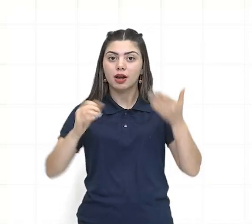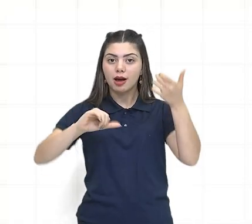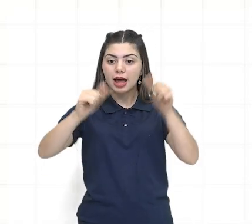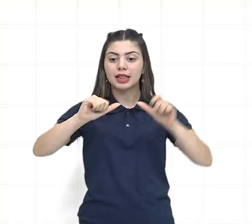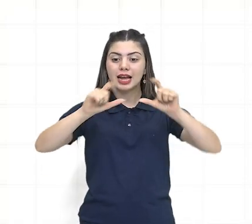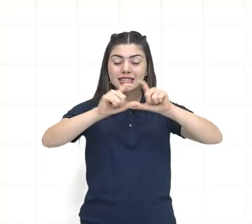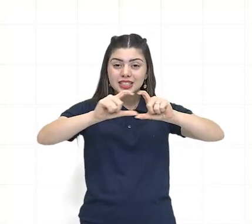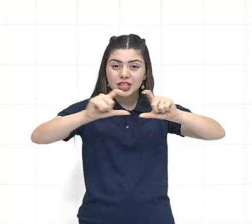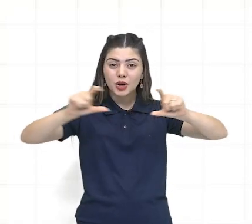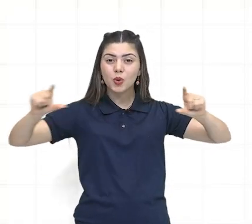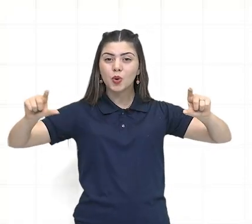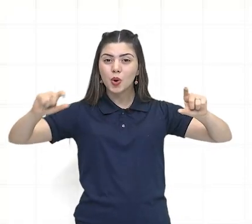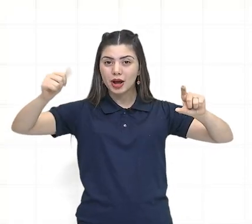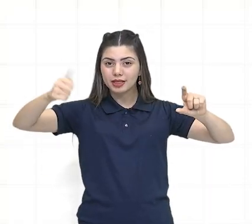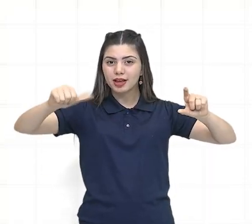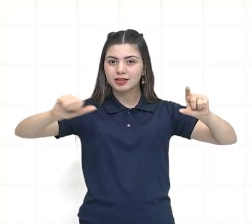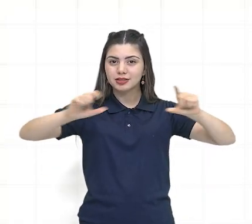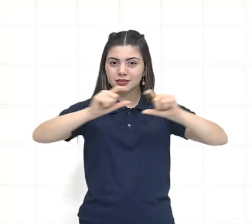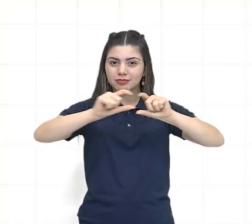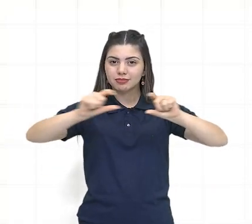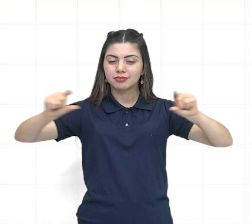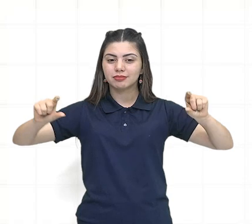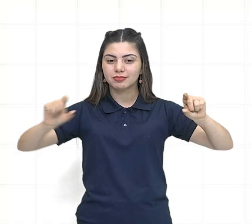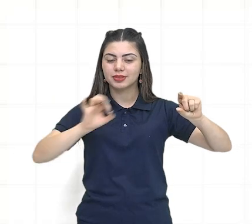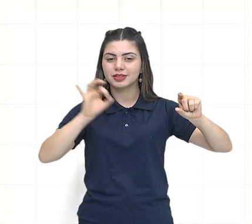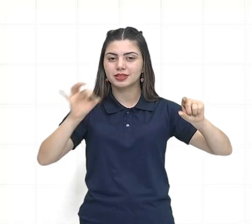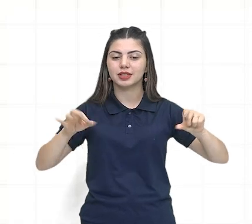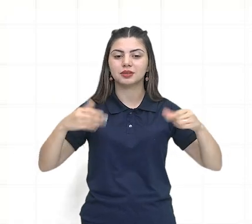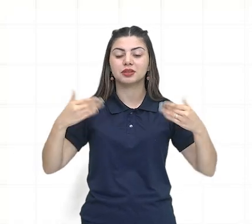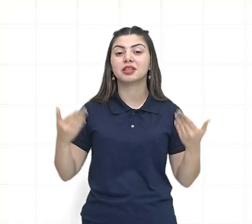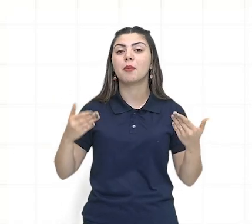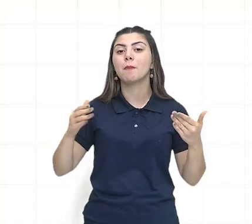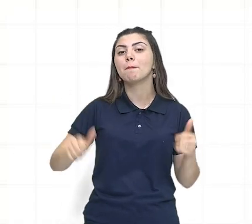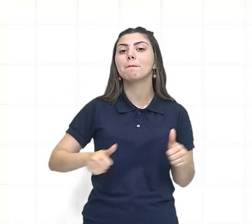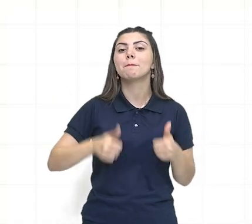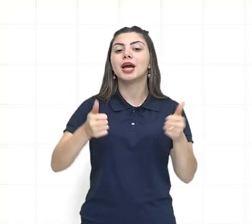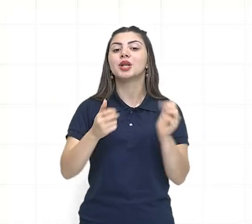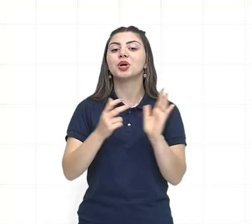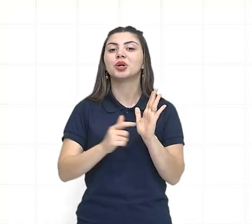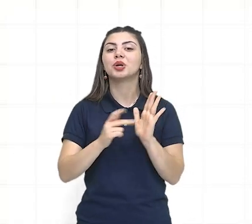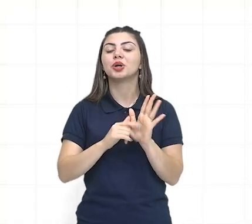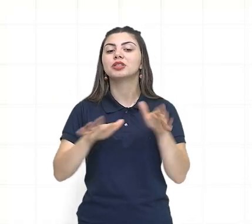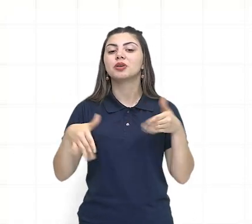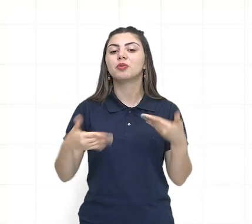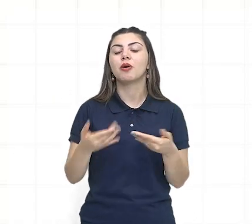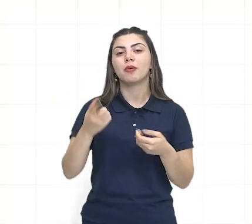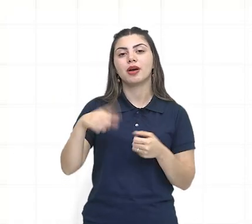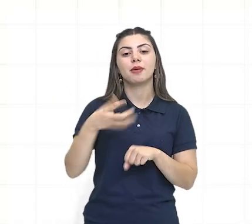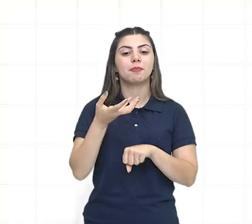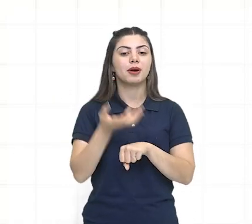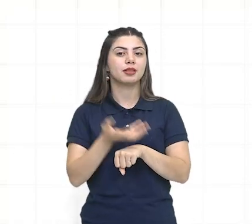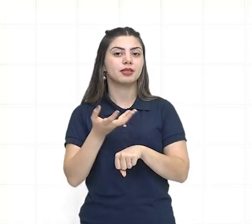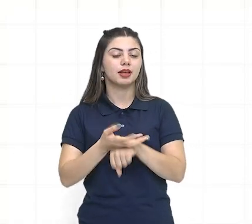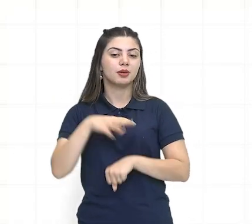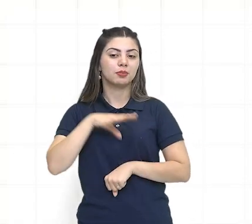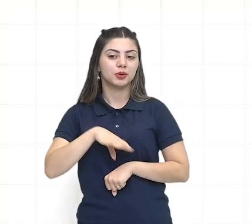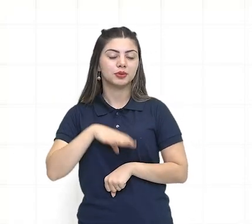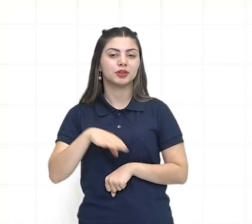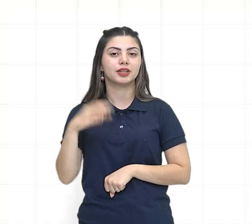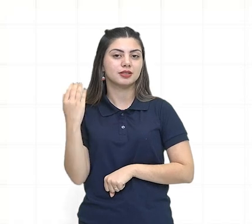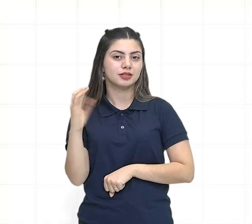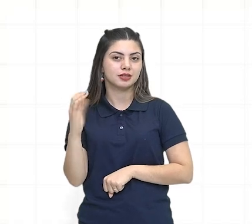horizontal, na linha. Então, nesse caso aqui, ó, ela teve o melhor desempenho nos componentes de língua portuguesa e